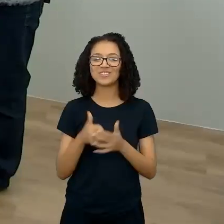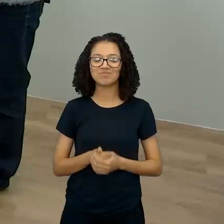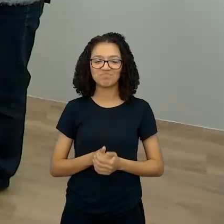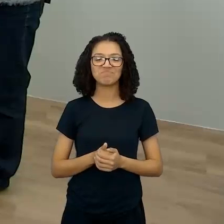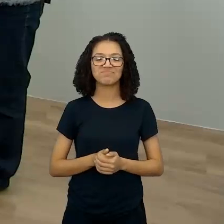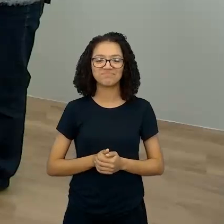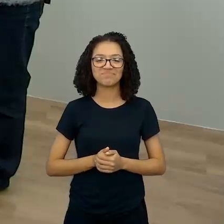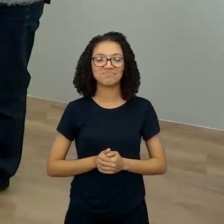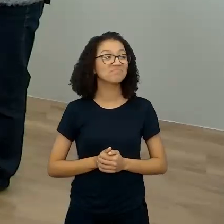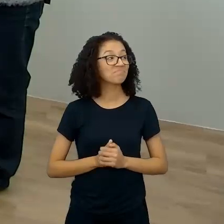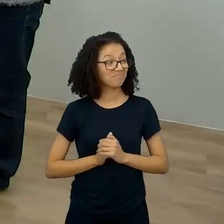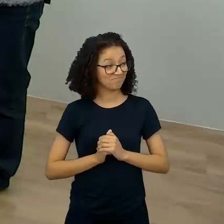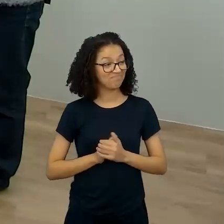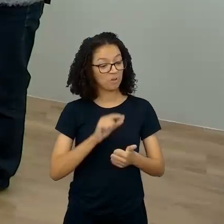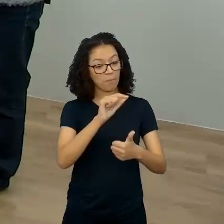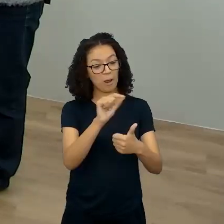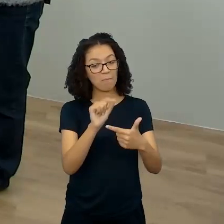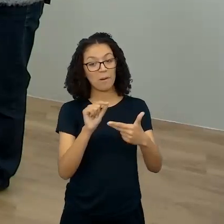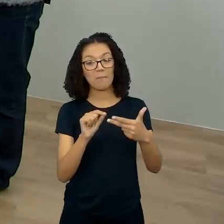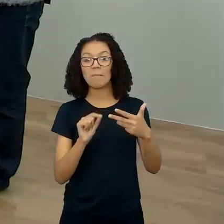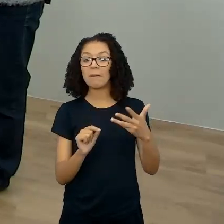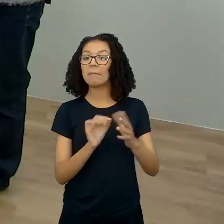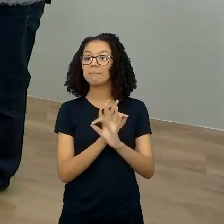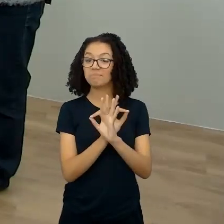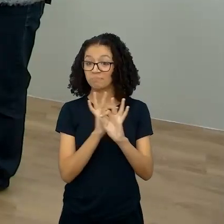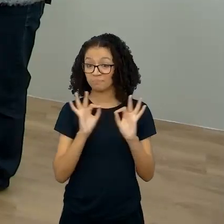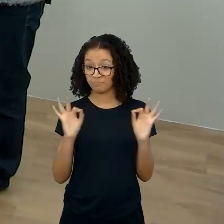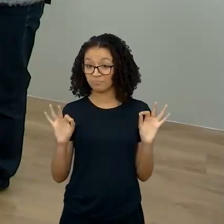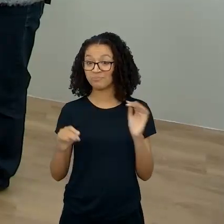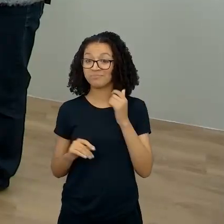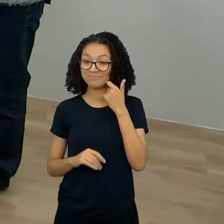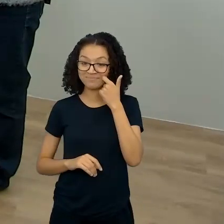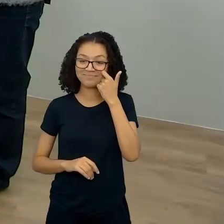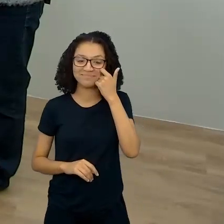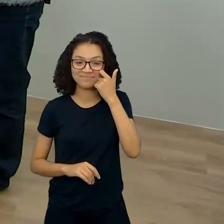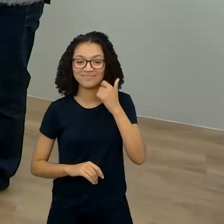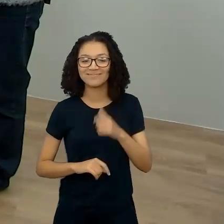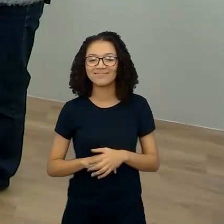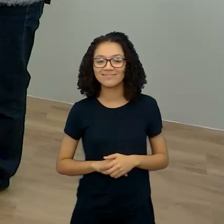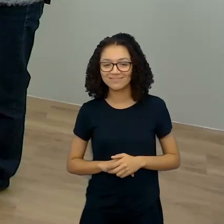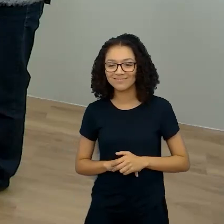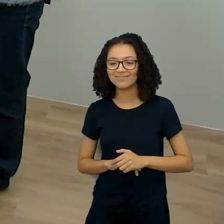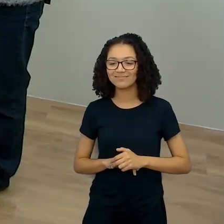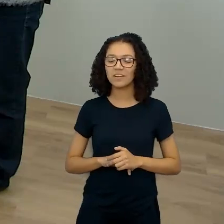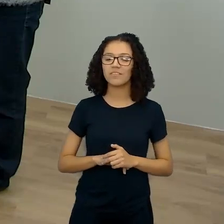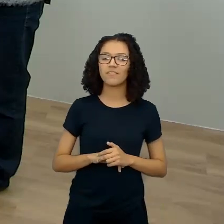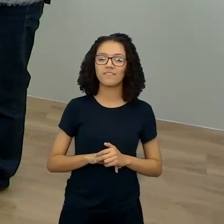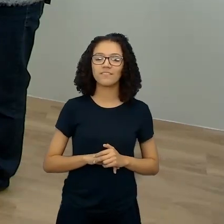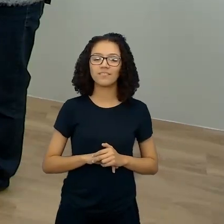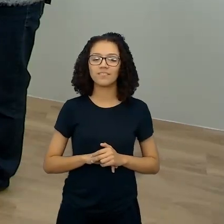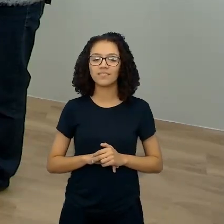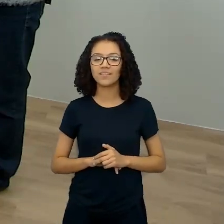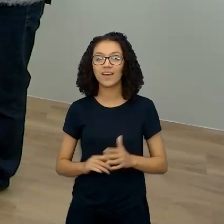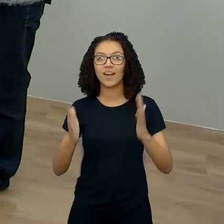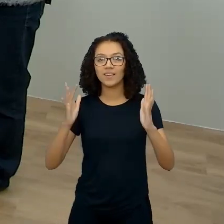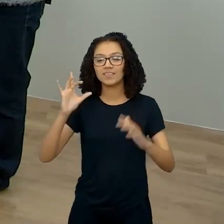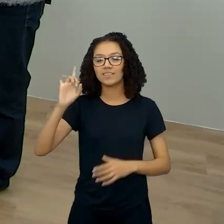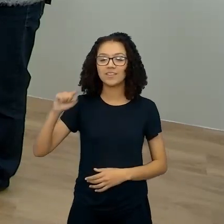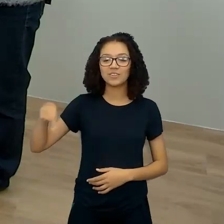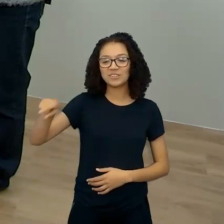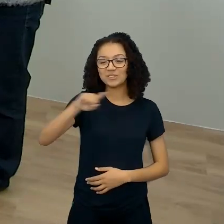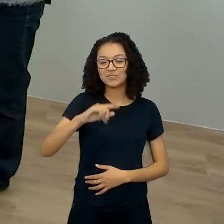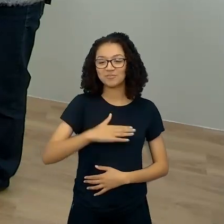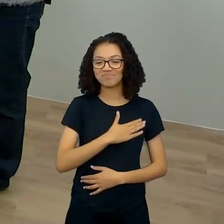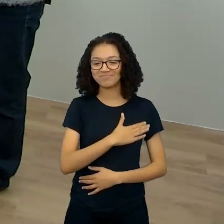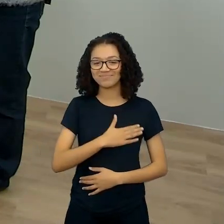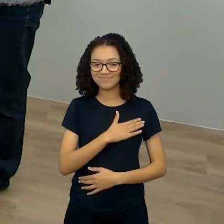Renata. Nossa, excelentes os comentários Tá aqui, ó. Todo mundo falando que excelente formação, né? Graças a